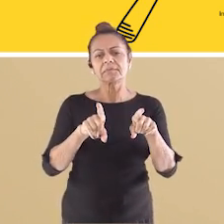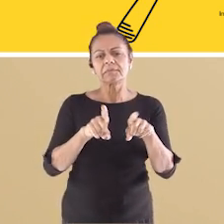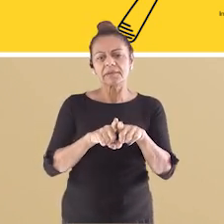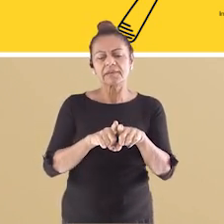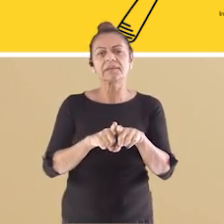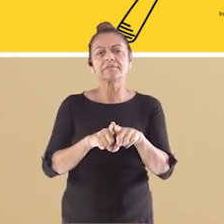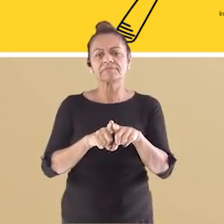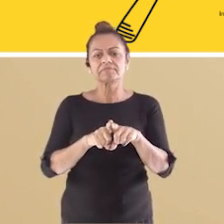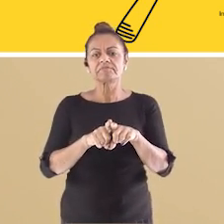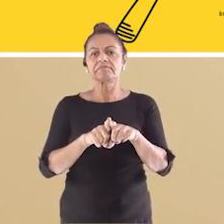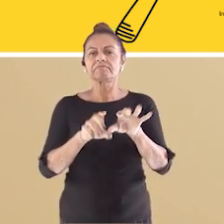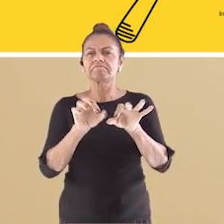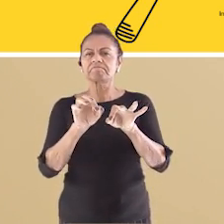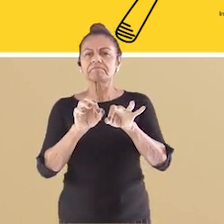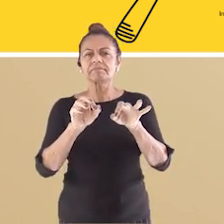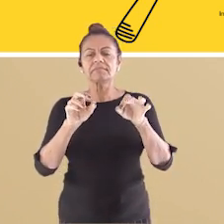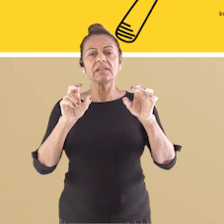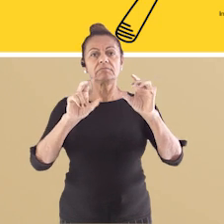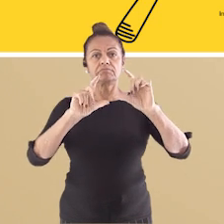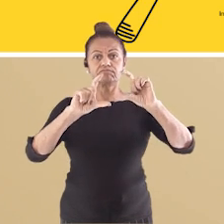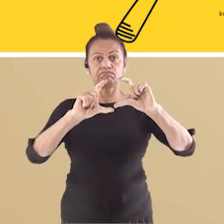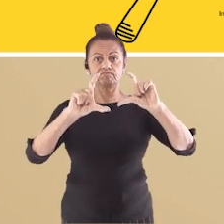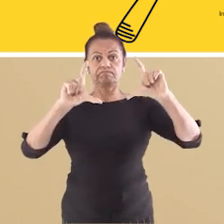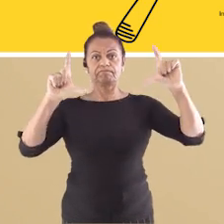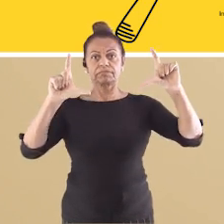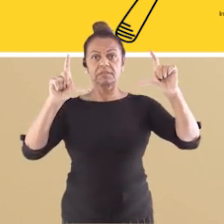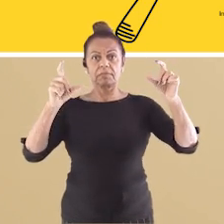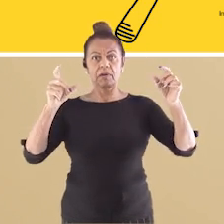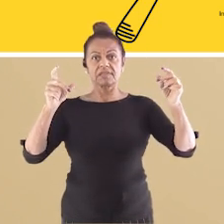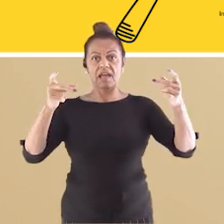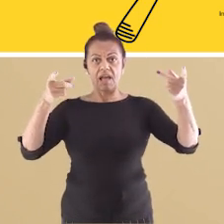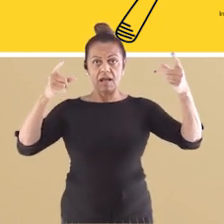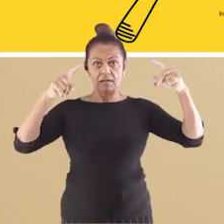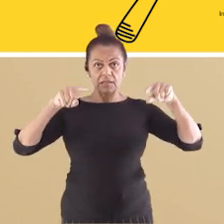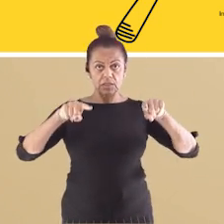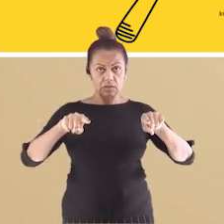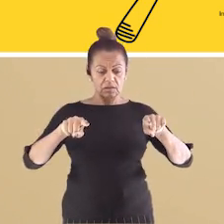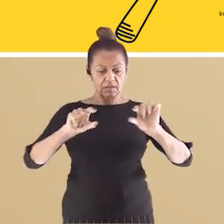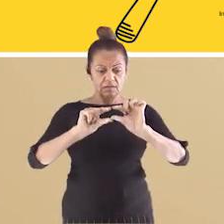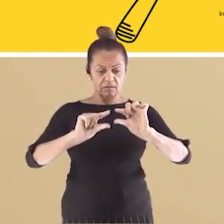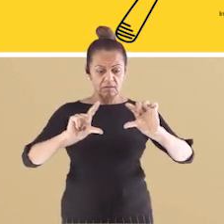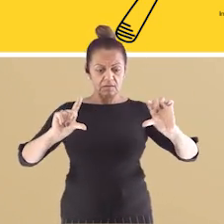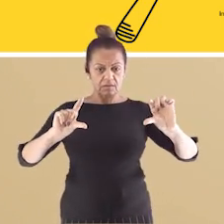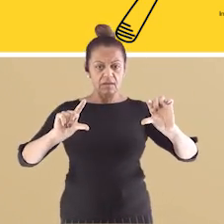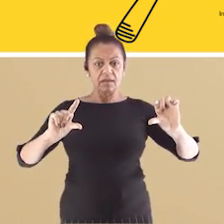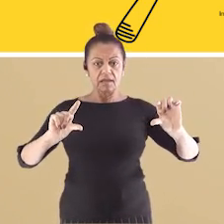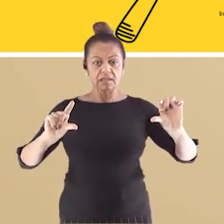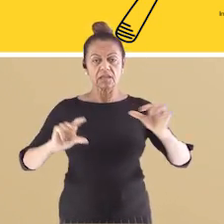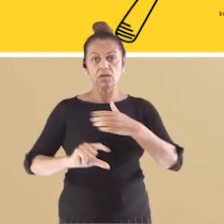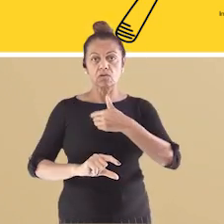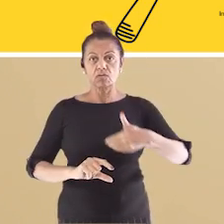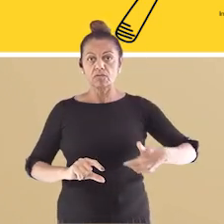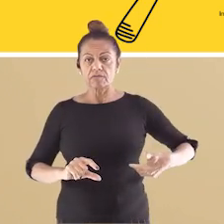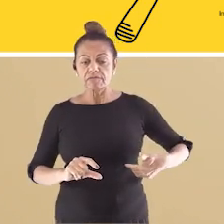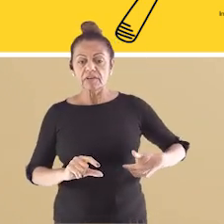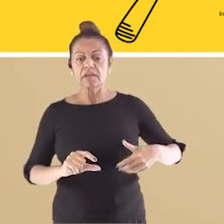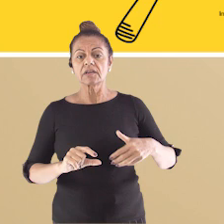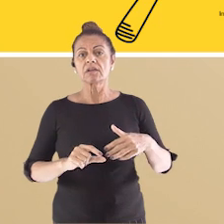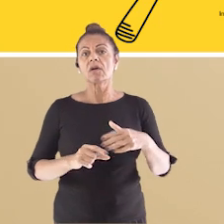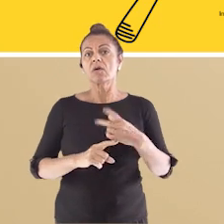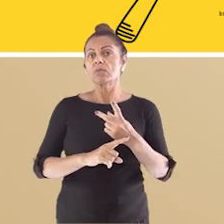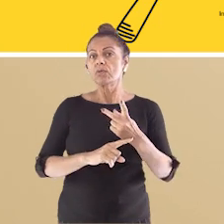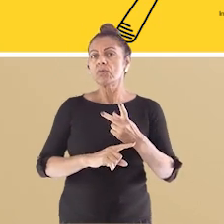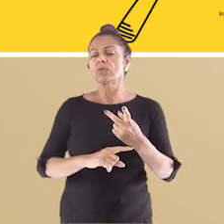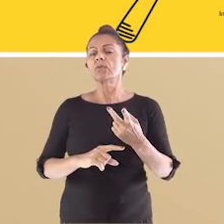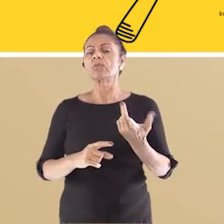jornal, daquela edição, que é uma notícia mais relevante. A manchete, geralmente, está acompanhada de uma chamada bem mais elaborada,